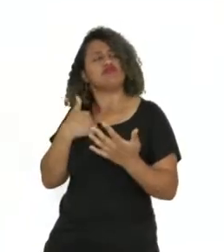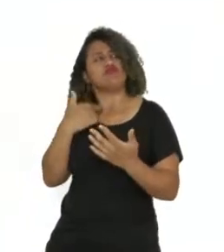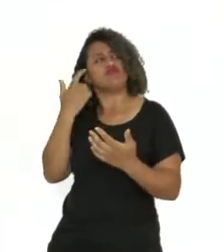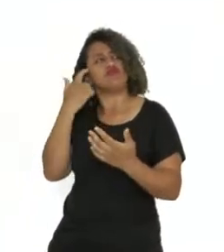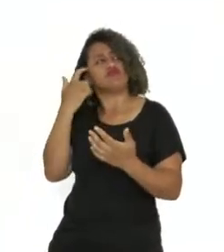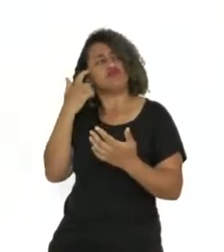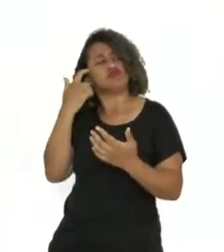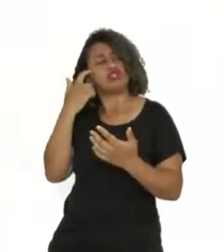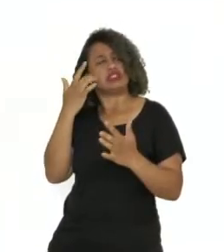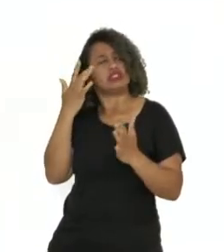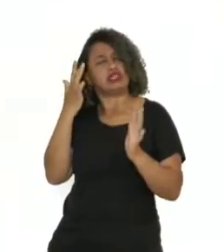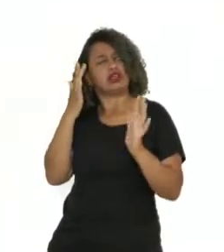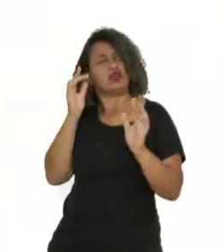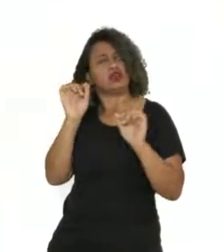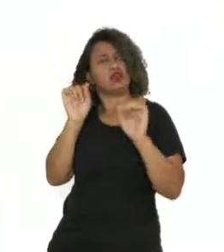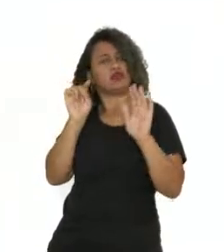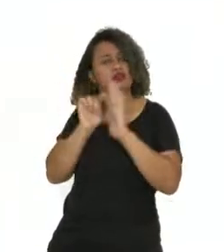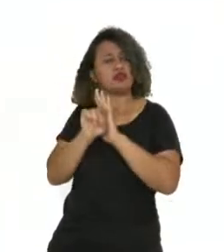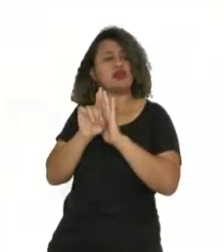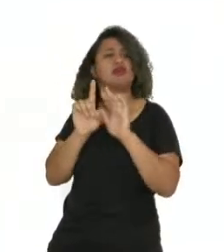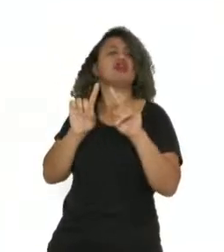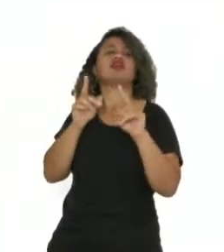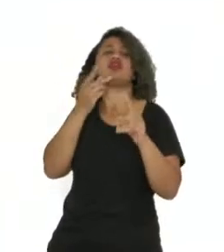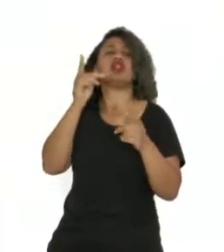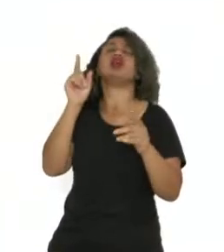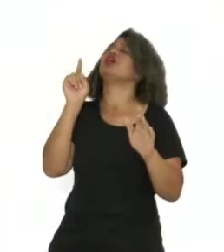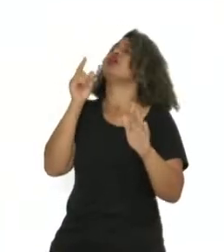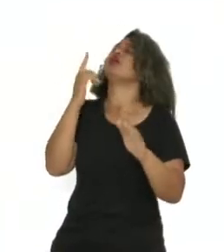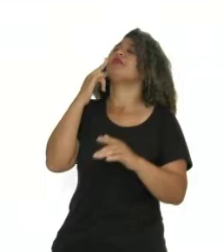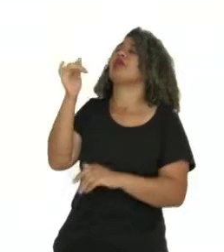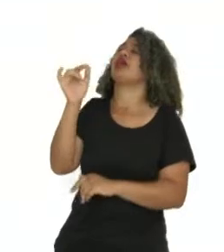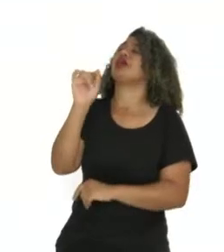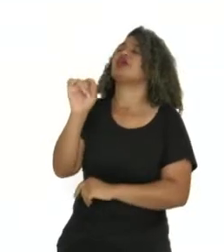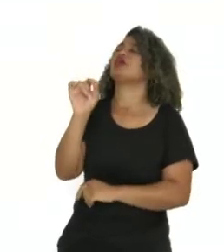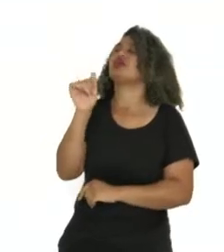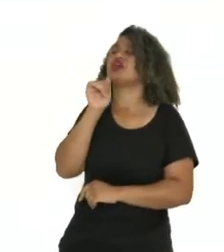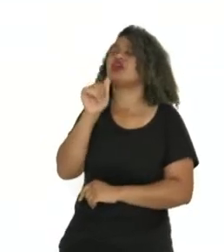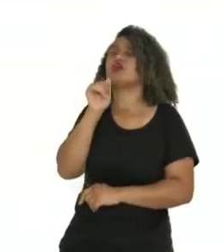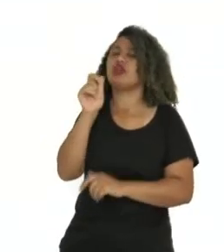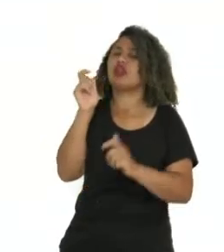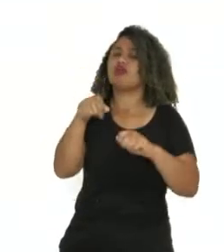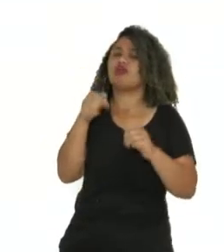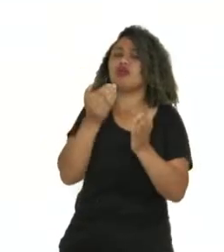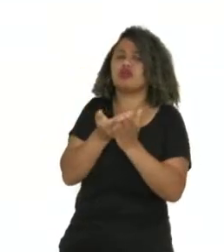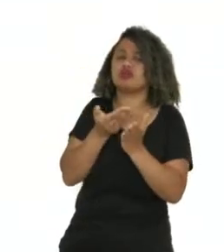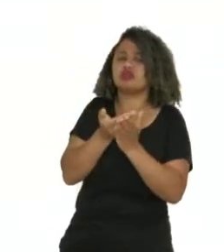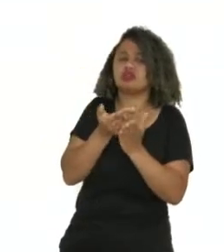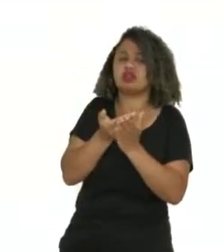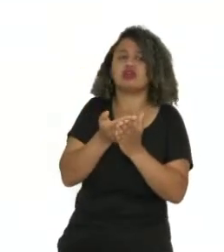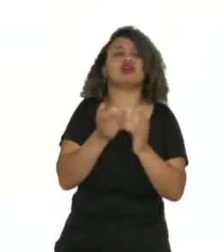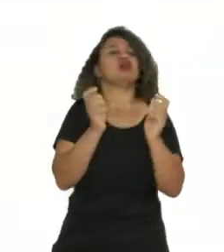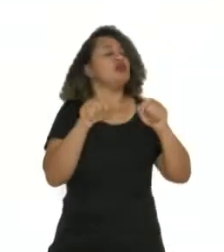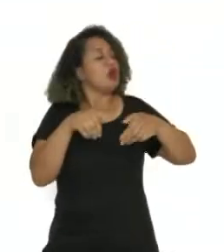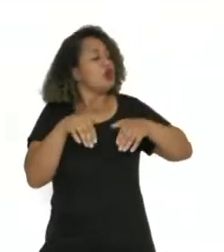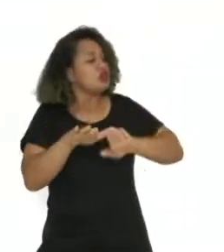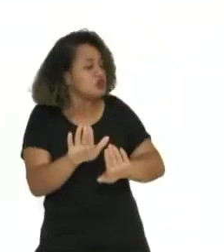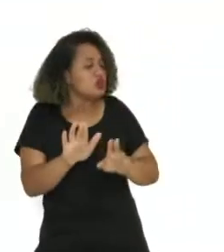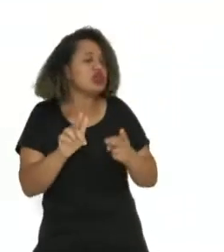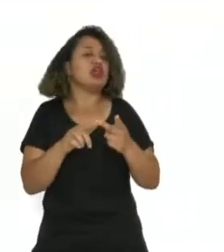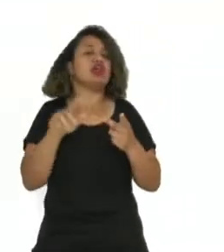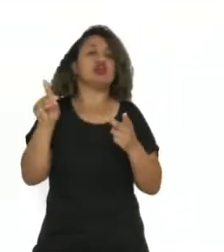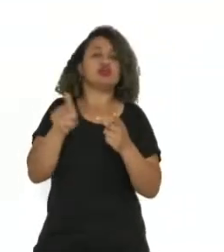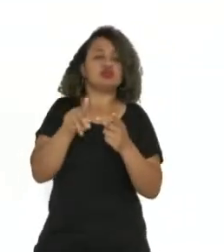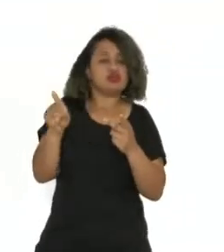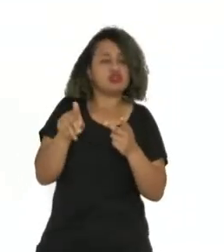pensei para perguntar: "Pai, o que mulher pode estudar?" "Pode ser costureira,